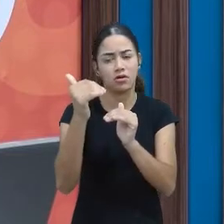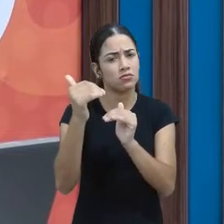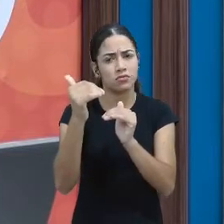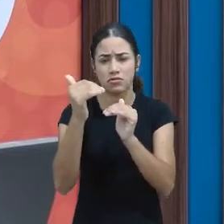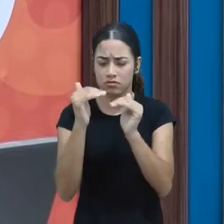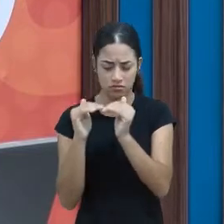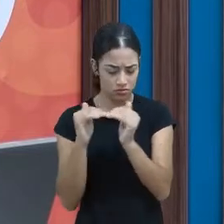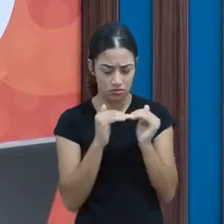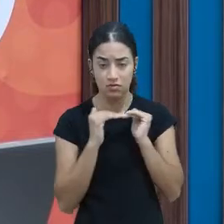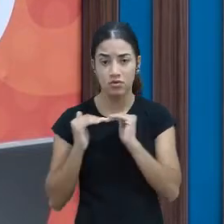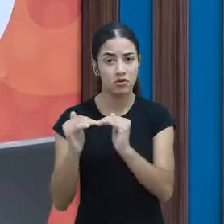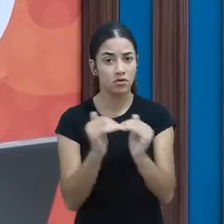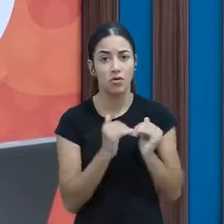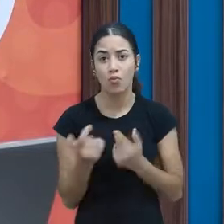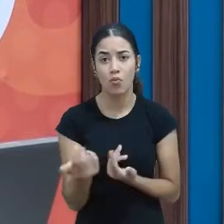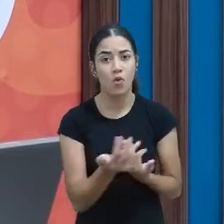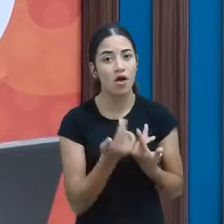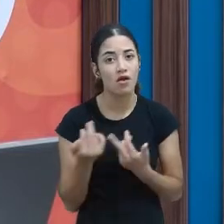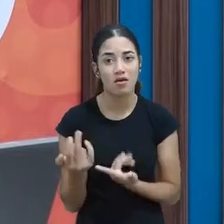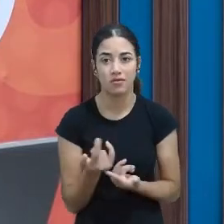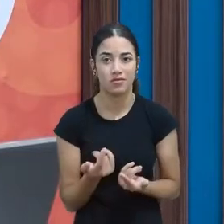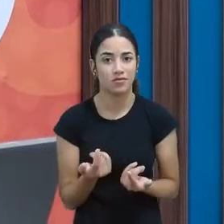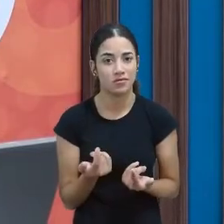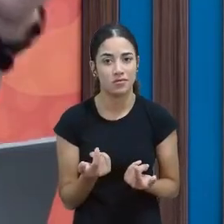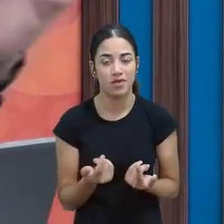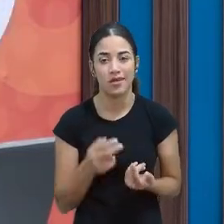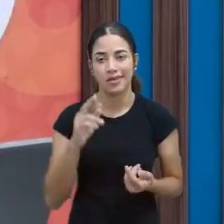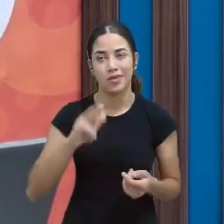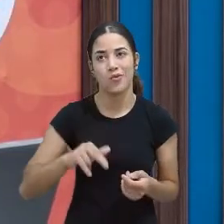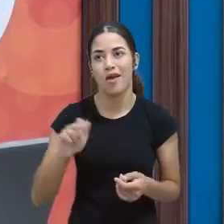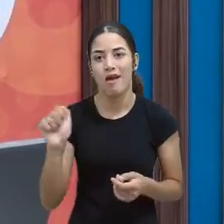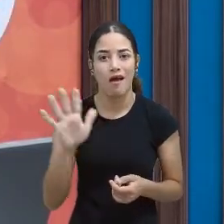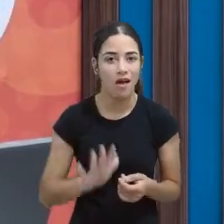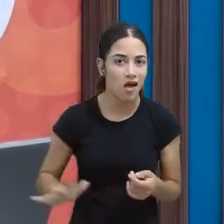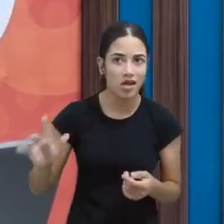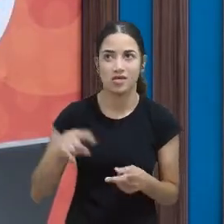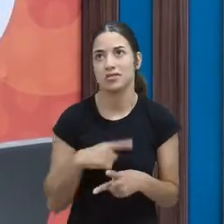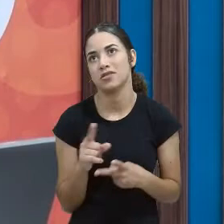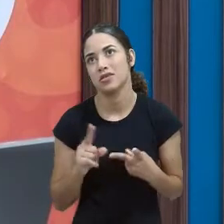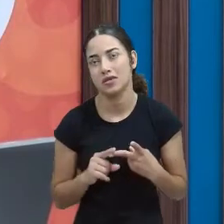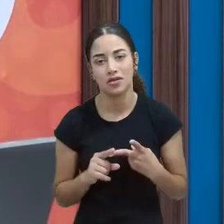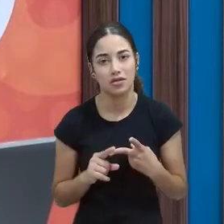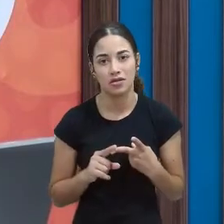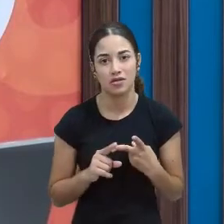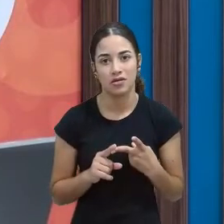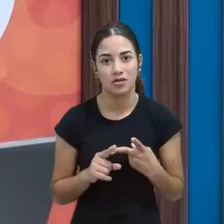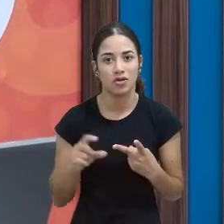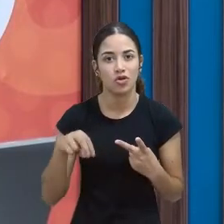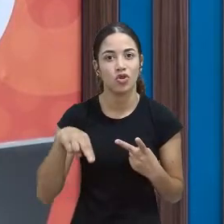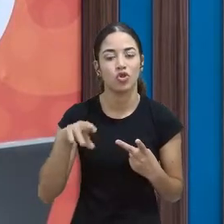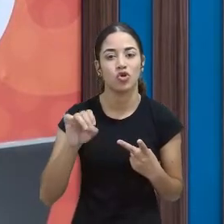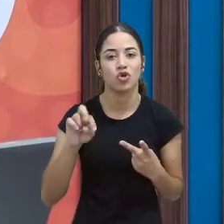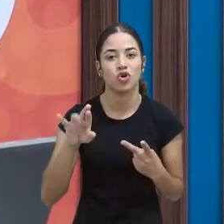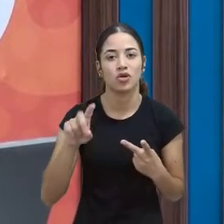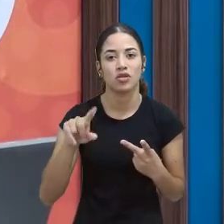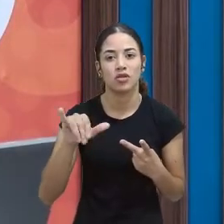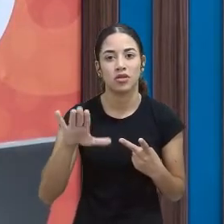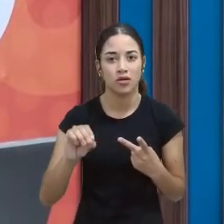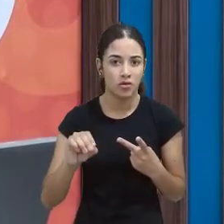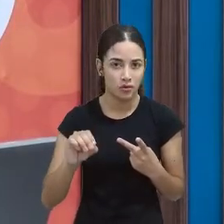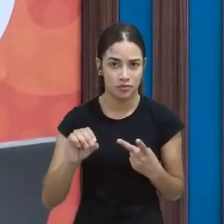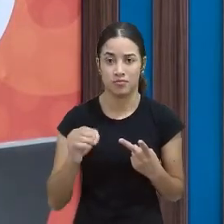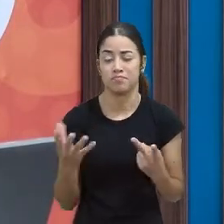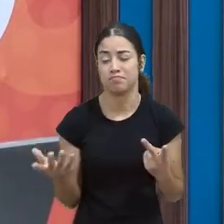humanidade é uma só, tá? Então a gente não ia ter o asiático, ia ter o nórdico, né, como a gente chama,